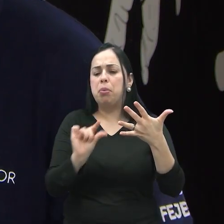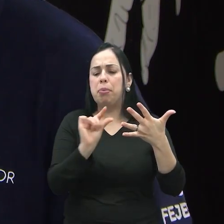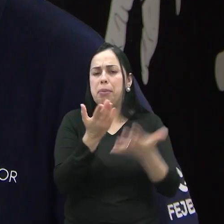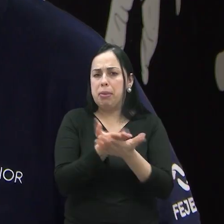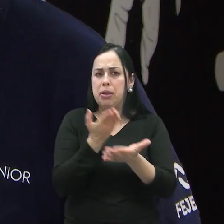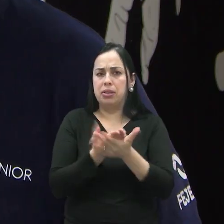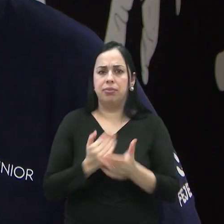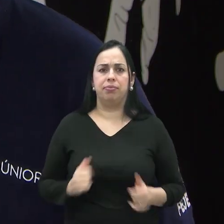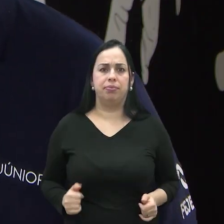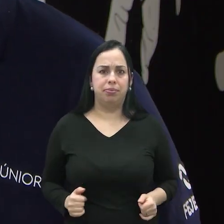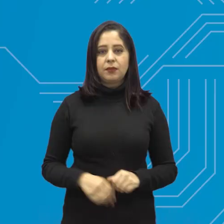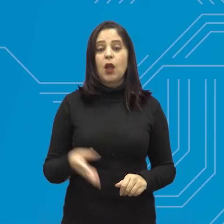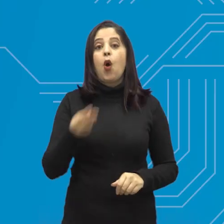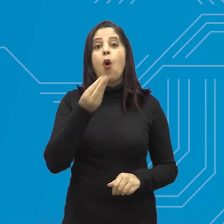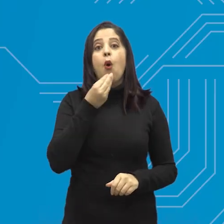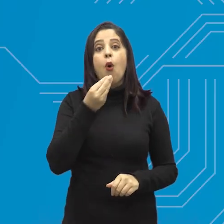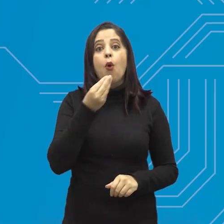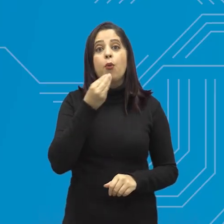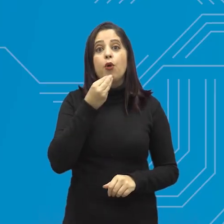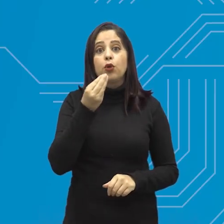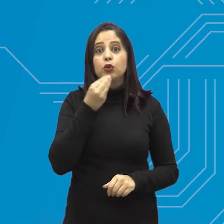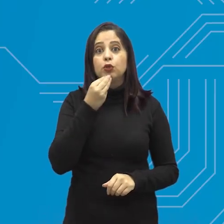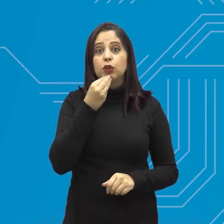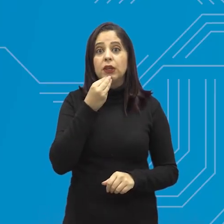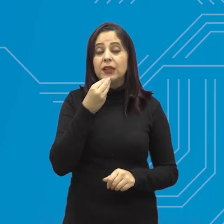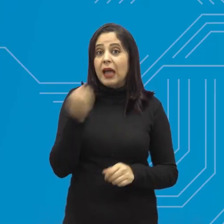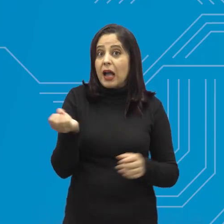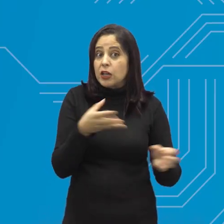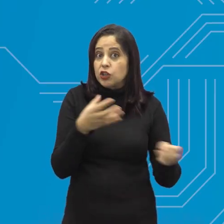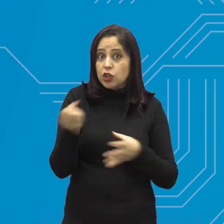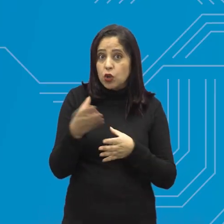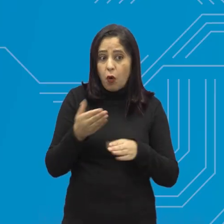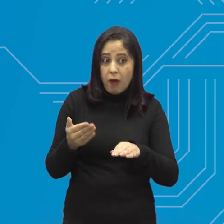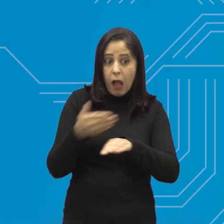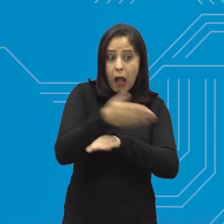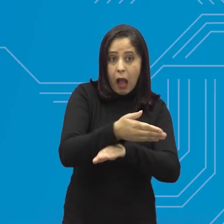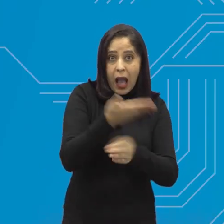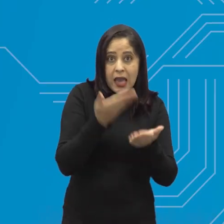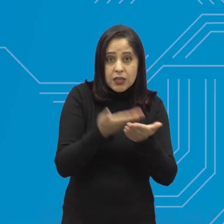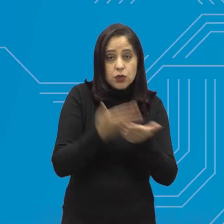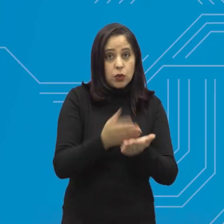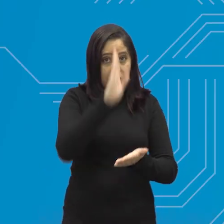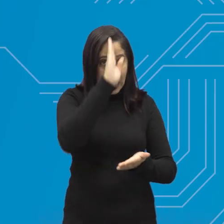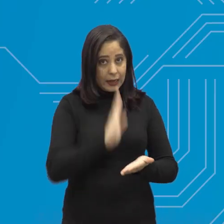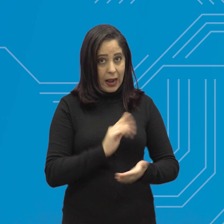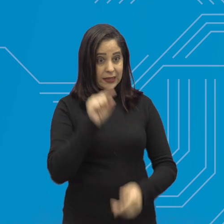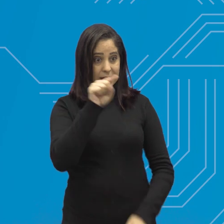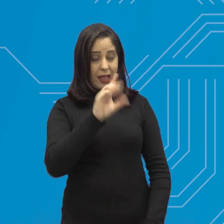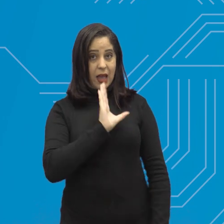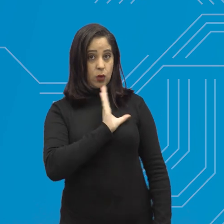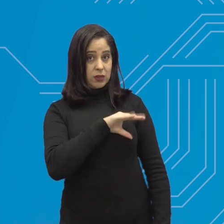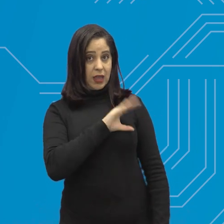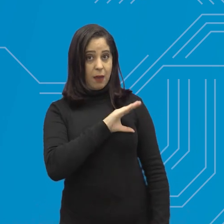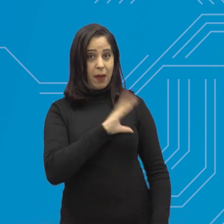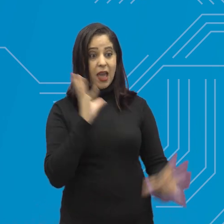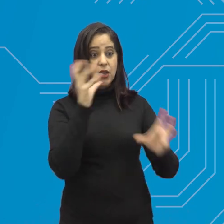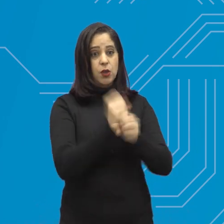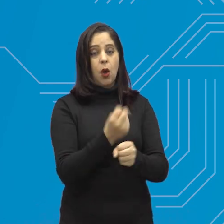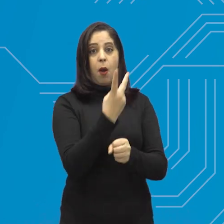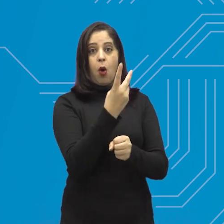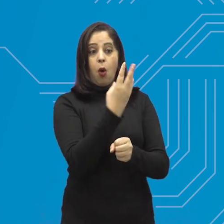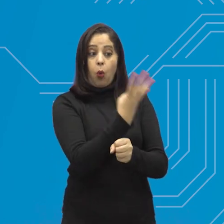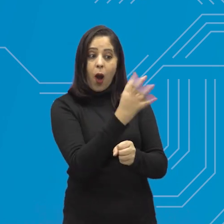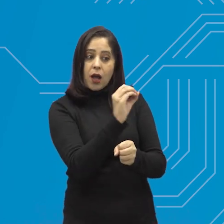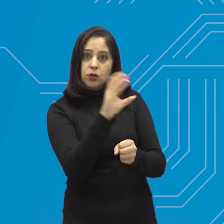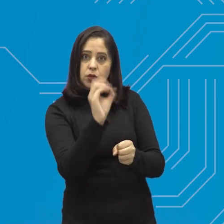bem menos e tendo um rendimento bem maior. E tem mais oportunidade para quem quer estudar de forma gratuita em São José. O CEPAS está